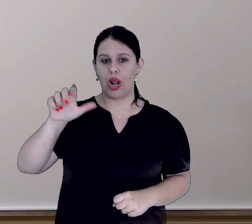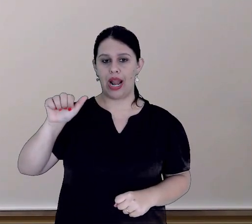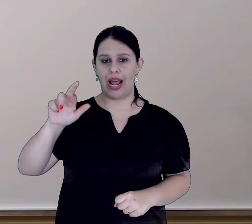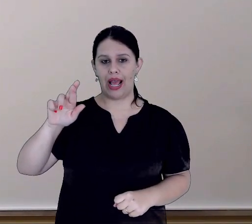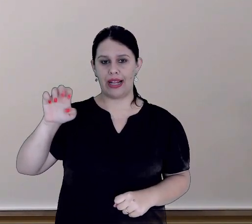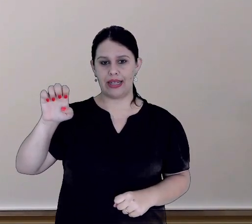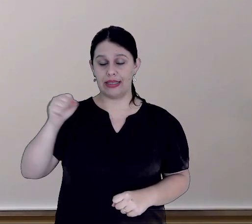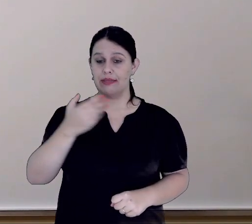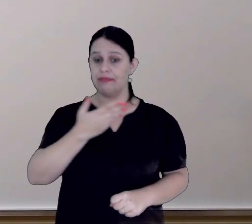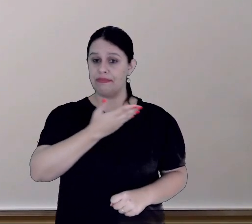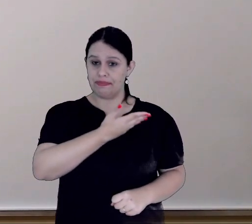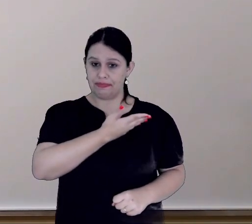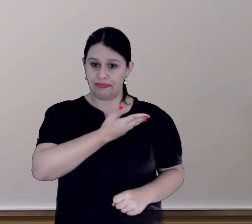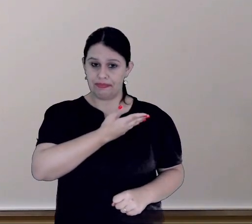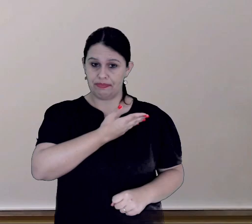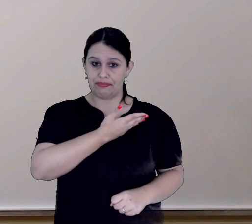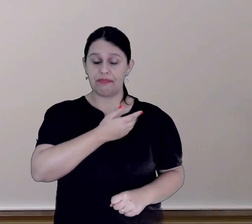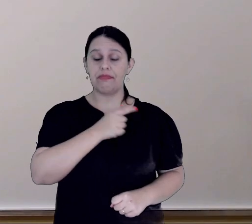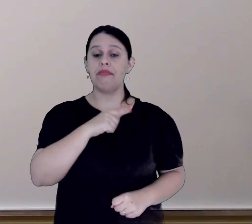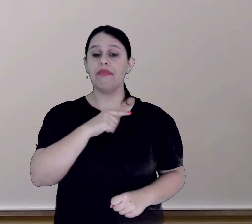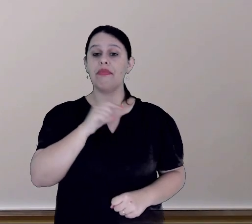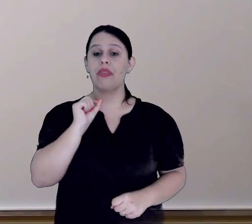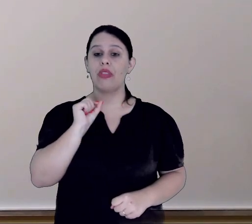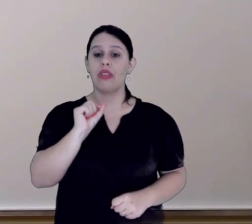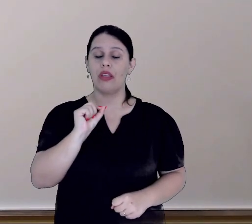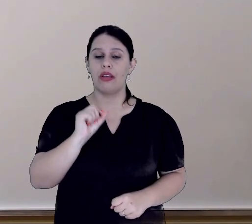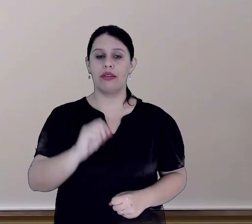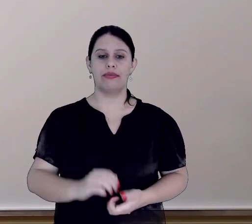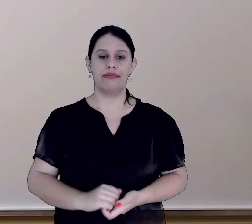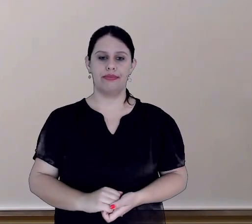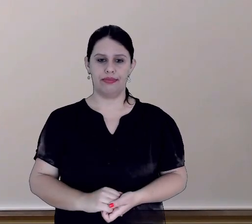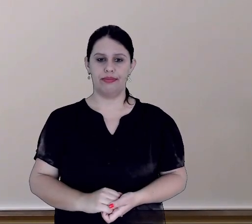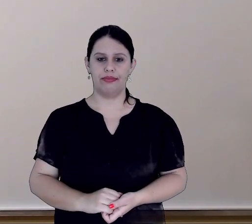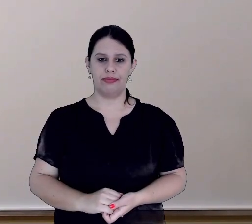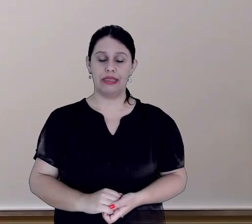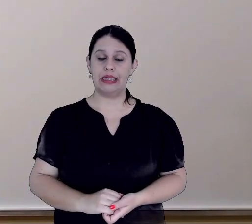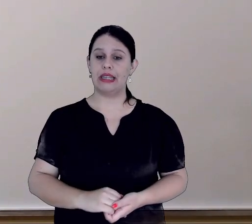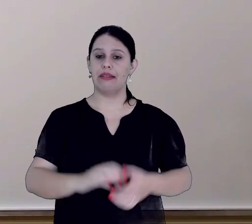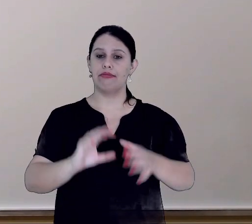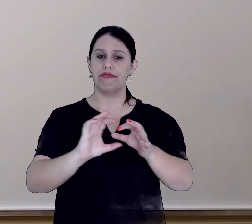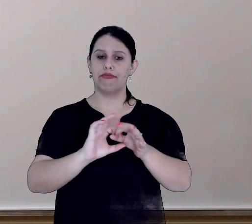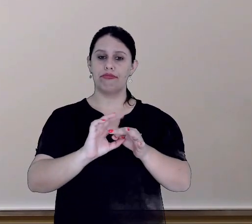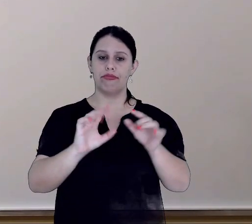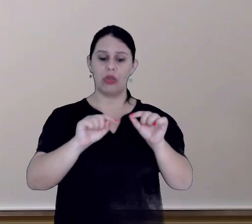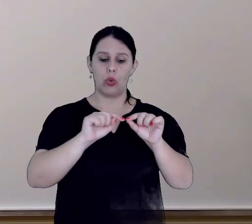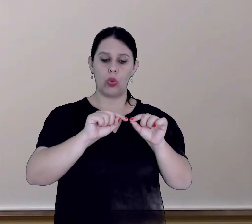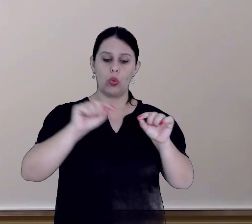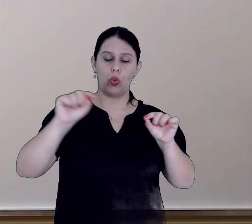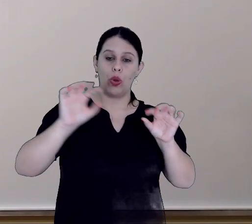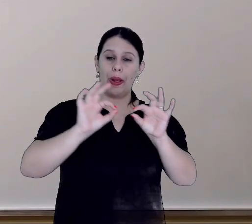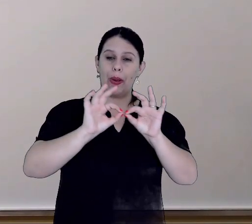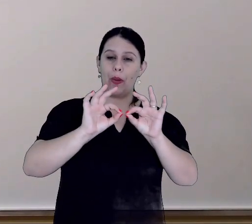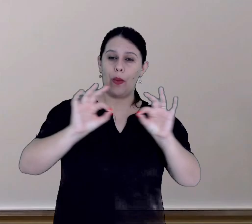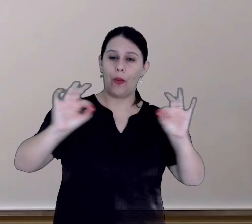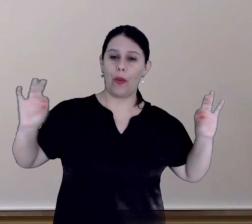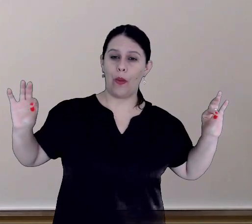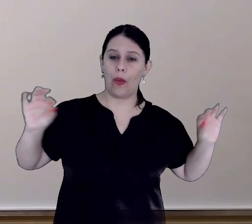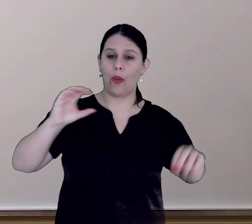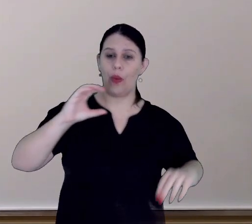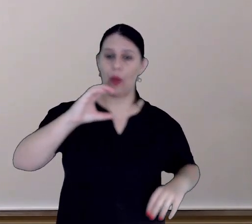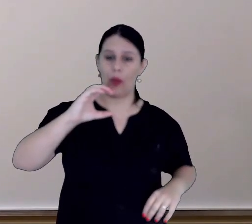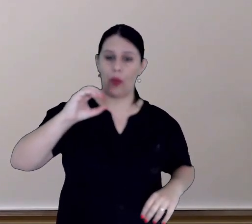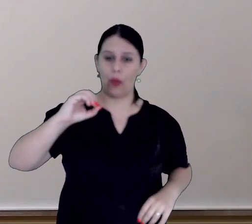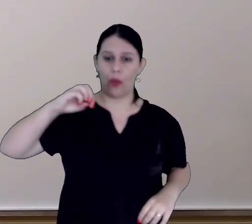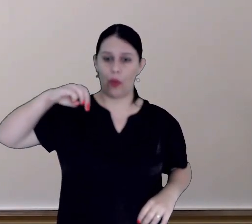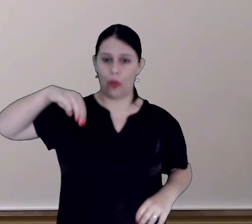polares O sistema de coordenadas polares Ele possui como graus de liberdade O